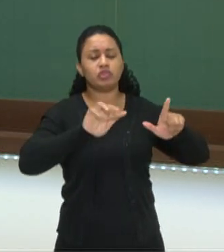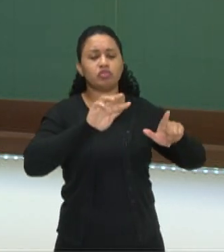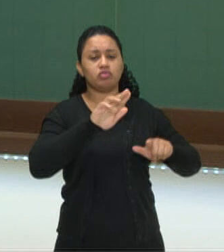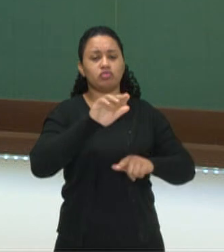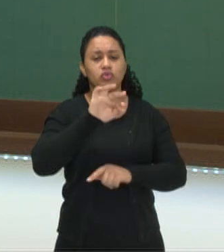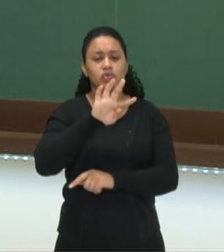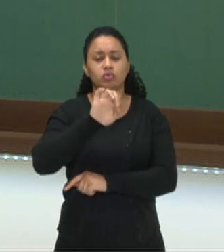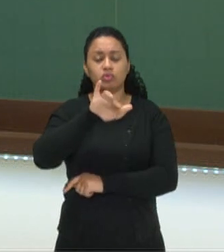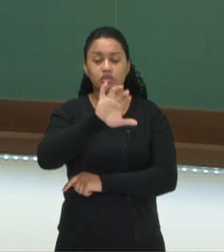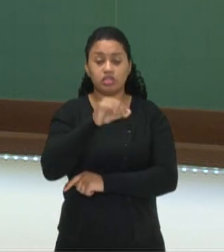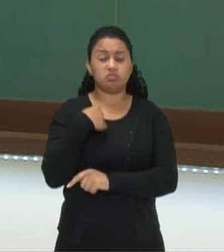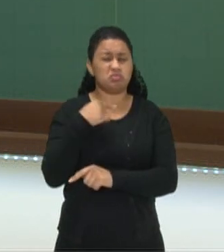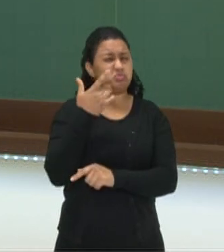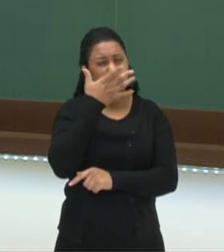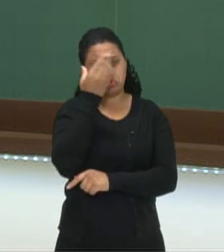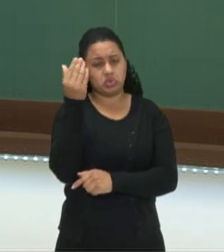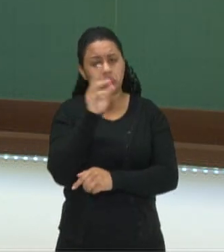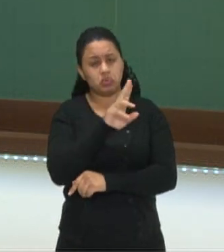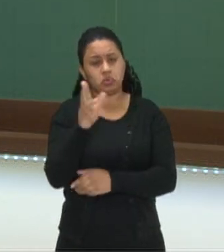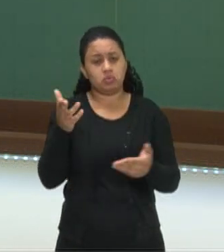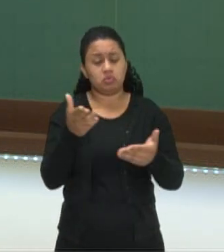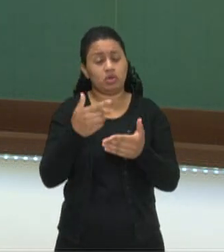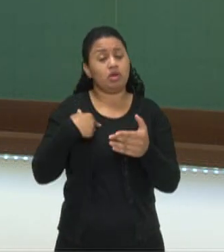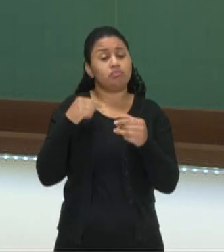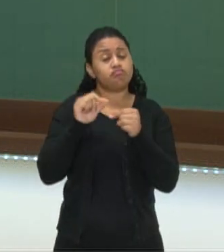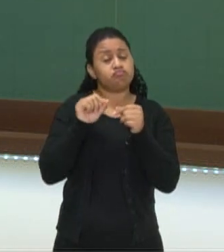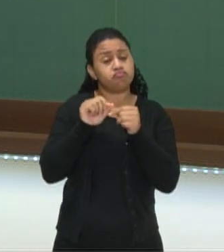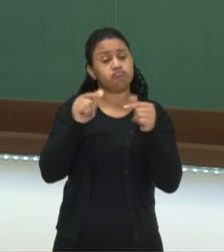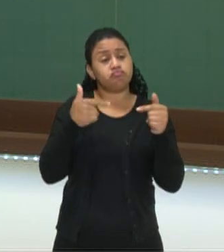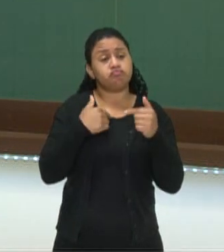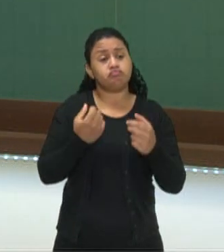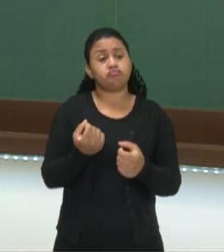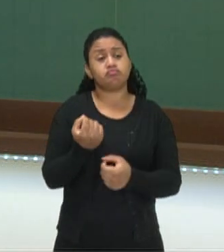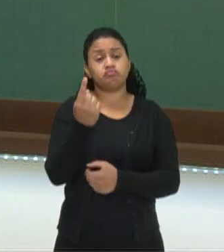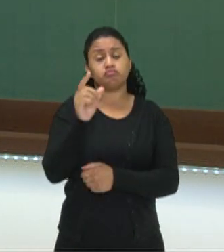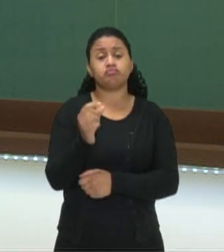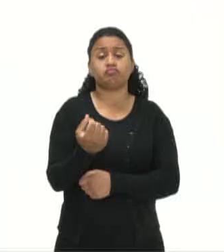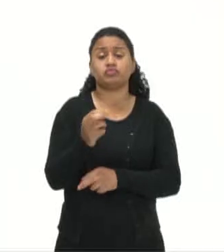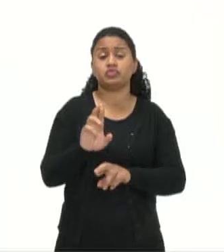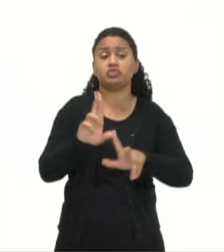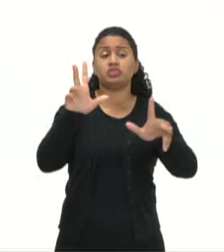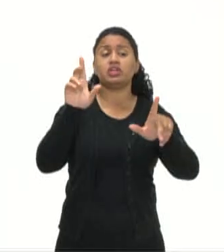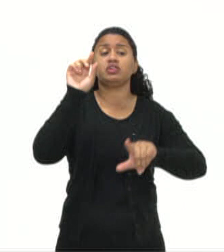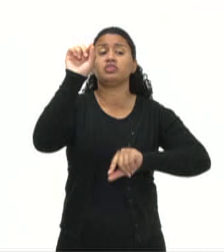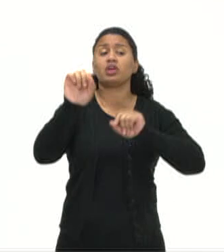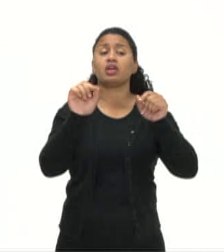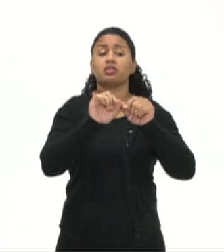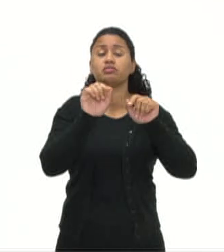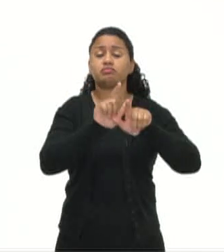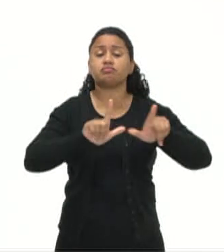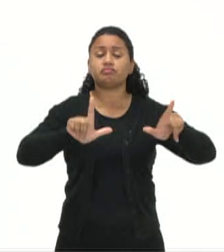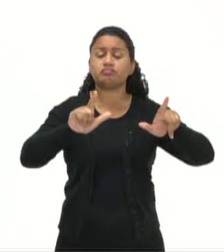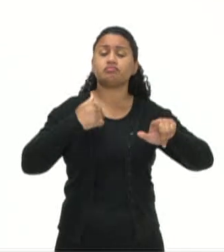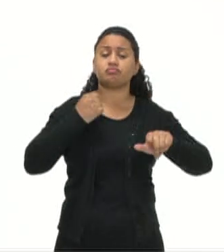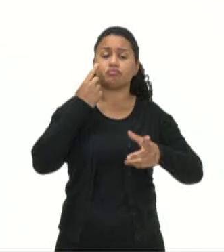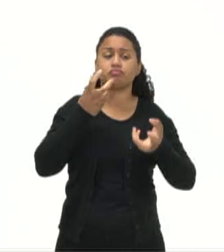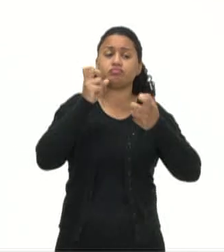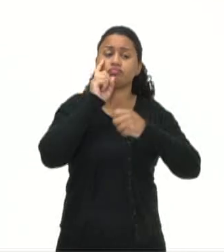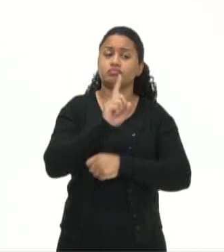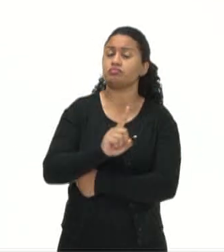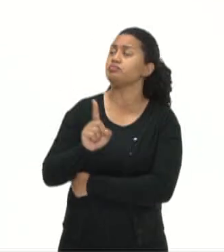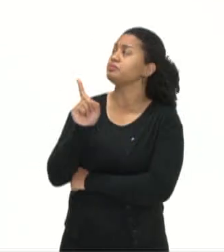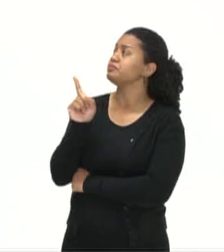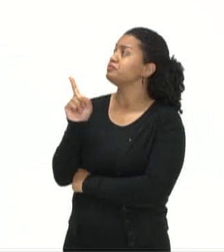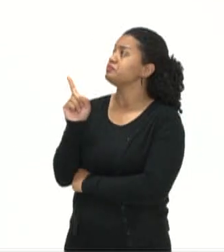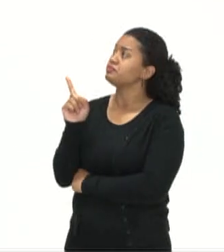fez a cenografia. E nessa cenografia, gente, ele fez uma coisa bem diferente. Ele fez isso daqui. Ele, sem perceber, ele fez um quadrado